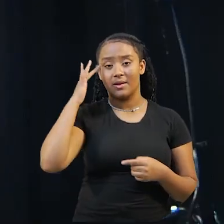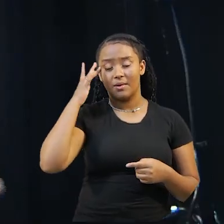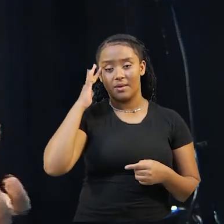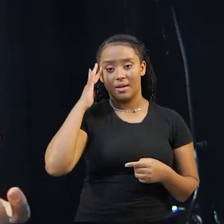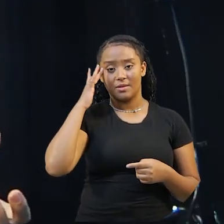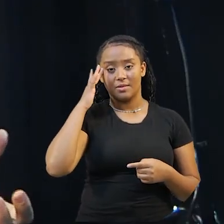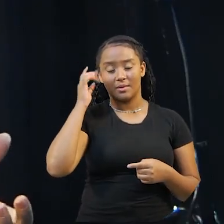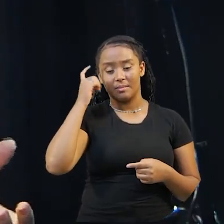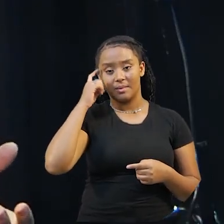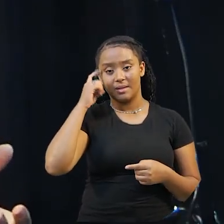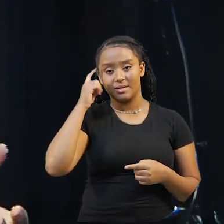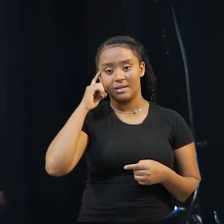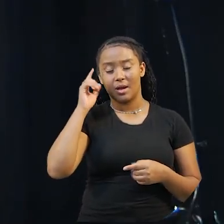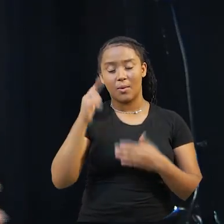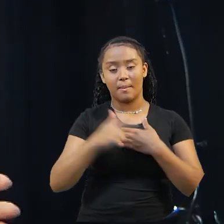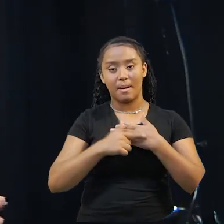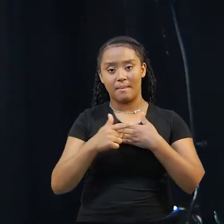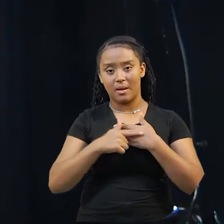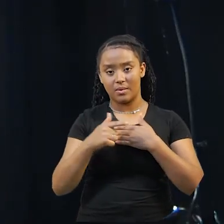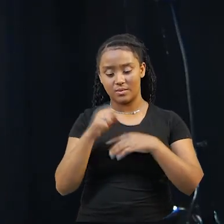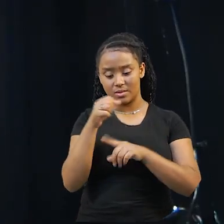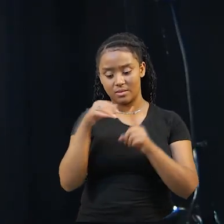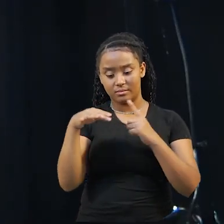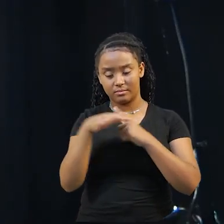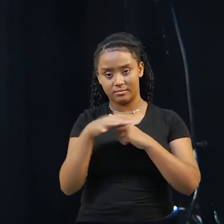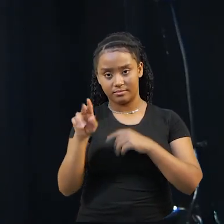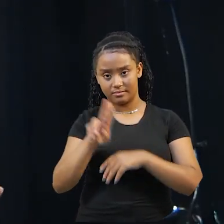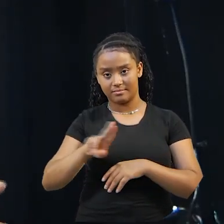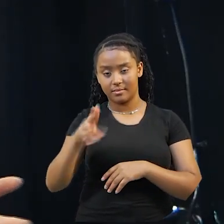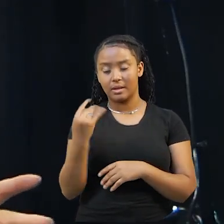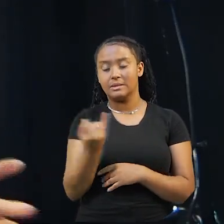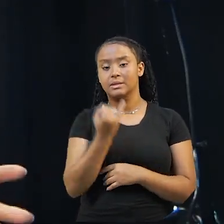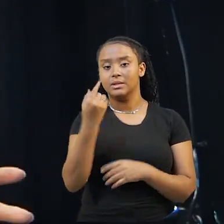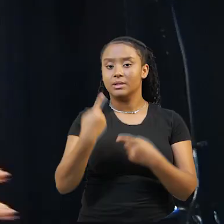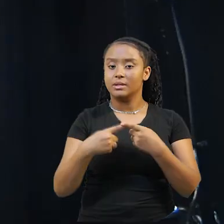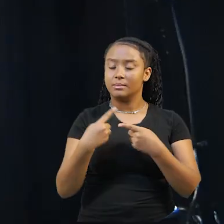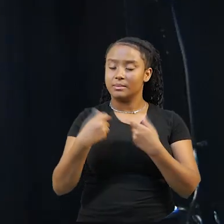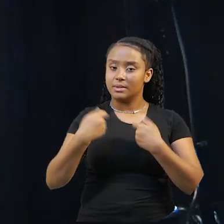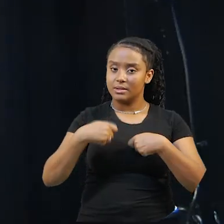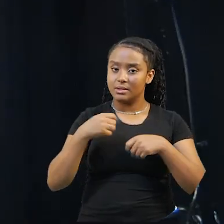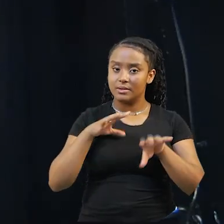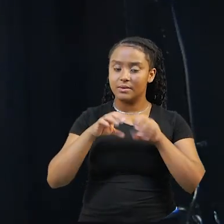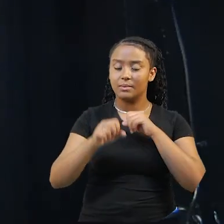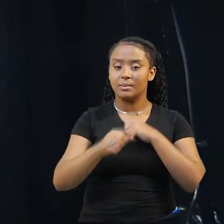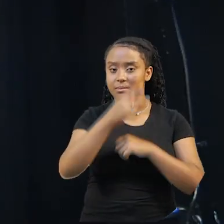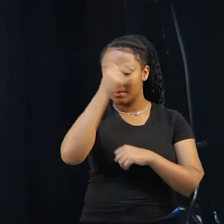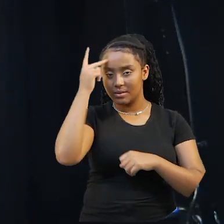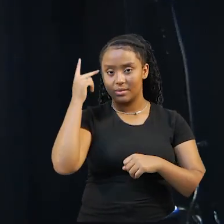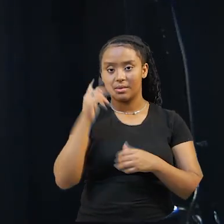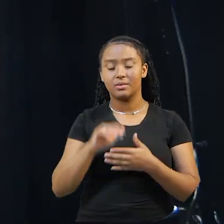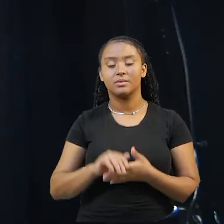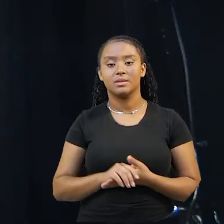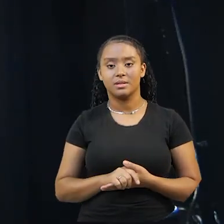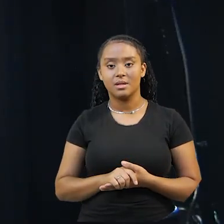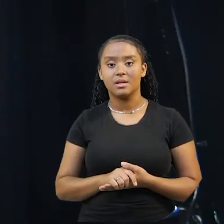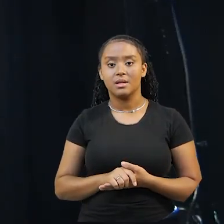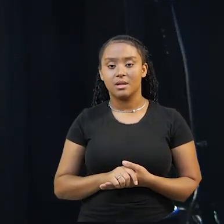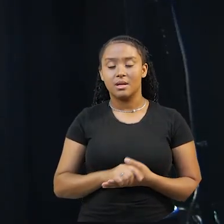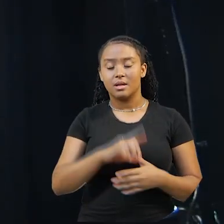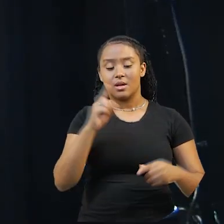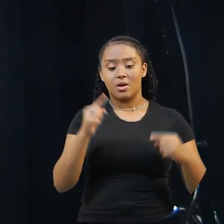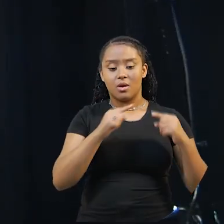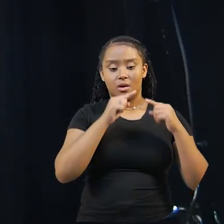papel social da universidade é fundamental, porque a gente tem que formar pessoas que respondam às demandas da